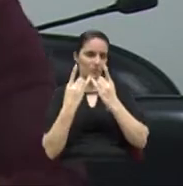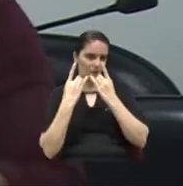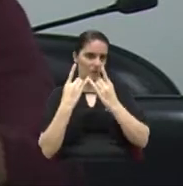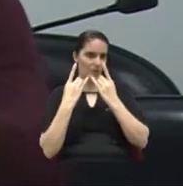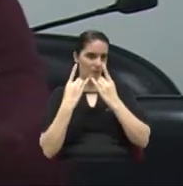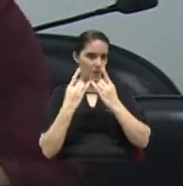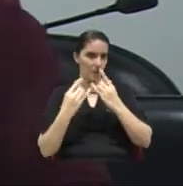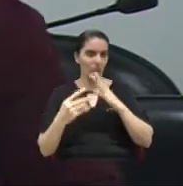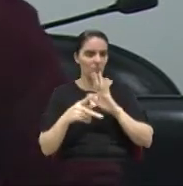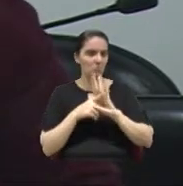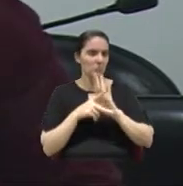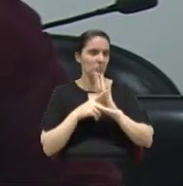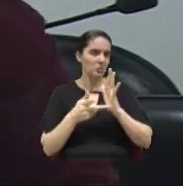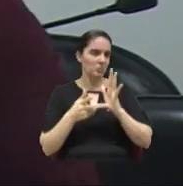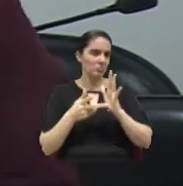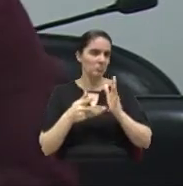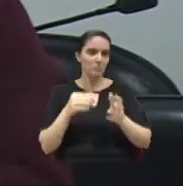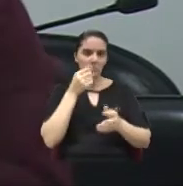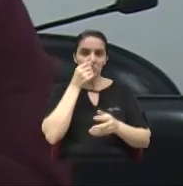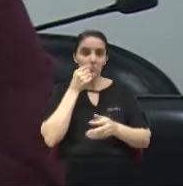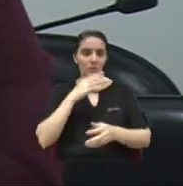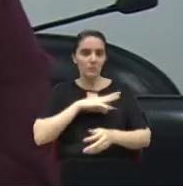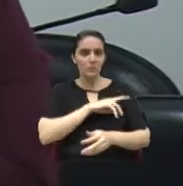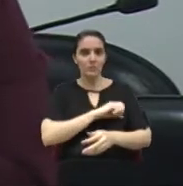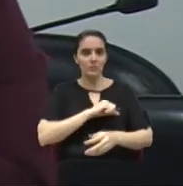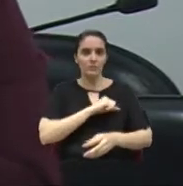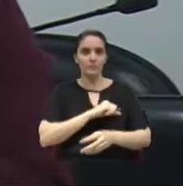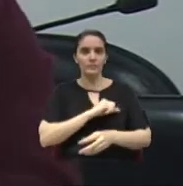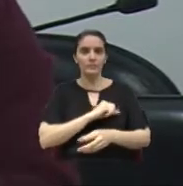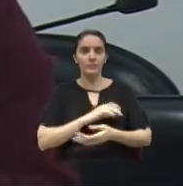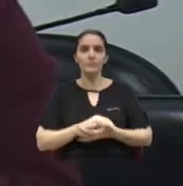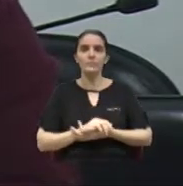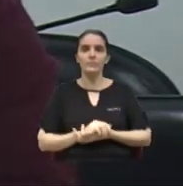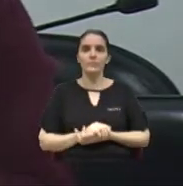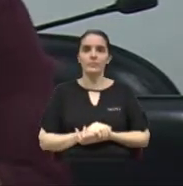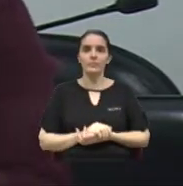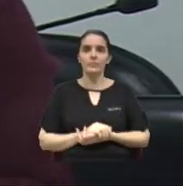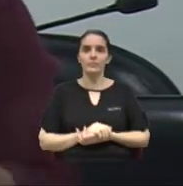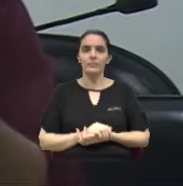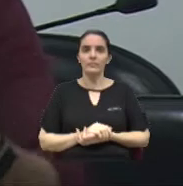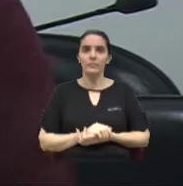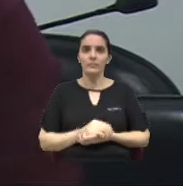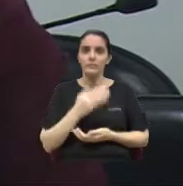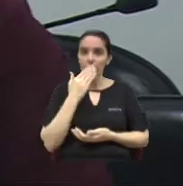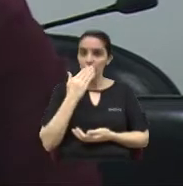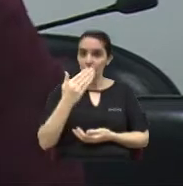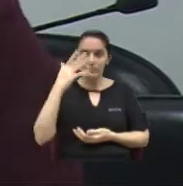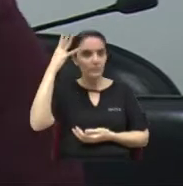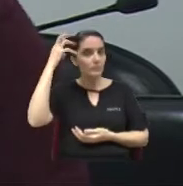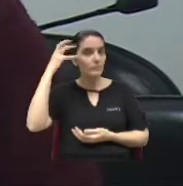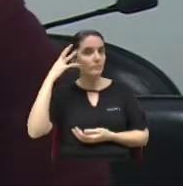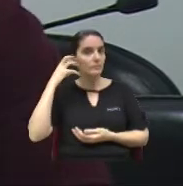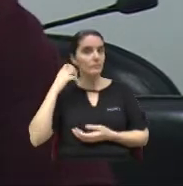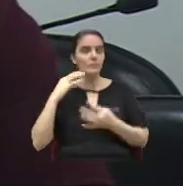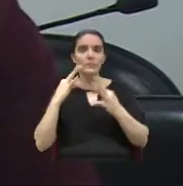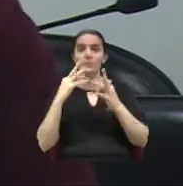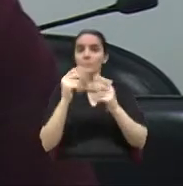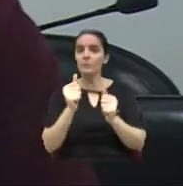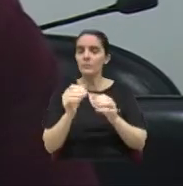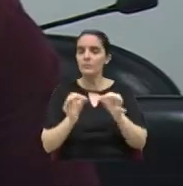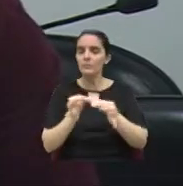rock gospel. Inclusive, faço um apelo aqui à vereadora Lu, porque todo projeto que é aprovado nessa